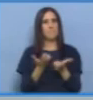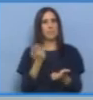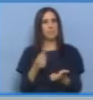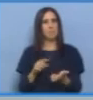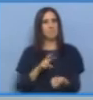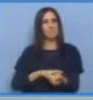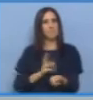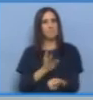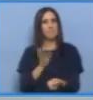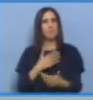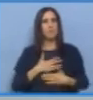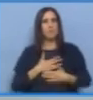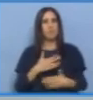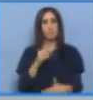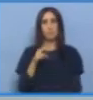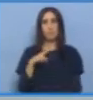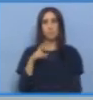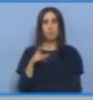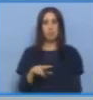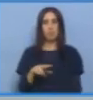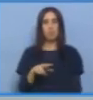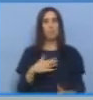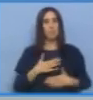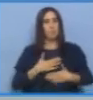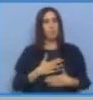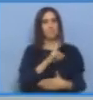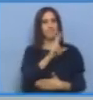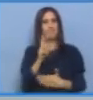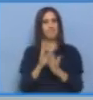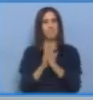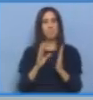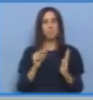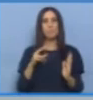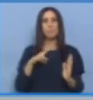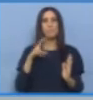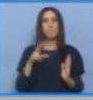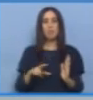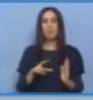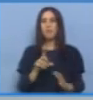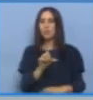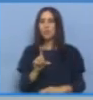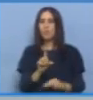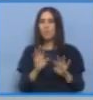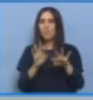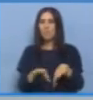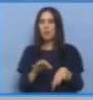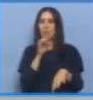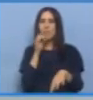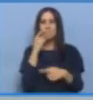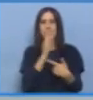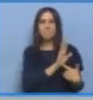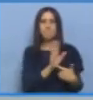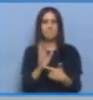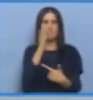do voluntariado em Portugal, voluntariado missionário em Portugal, estes finais de julho, quando se revelam